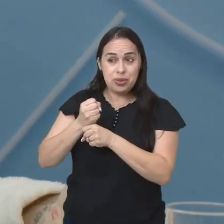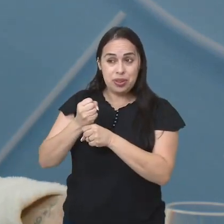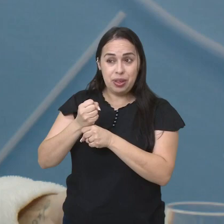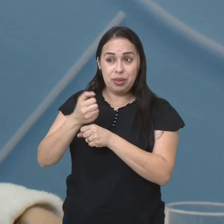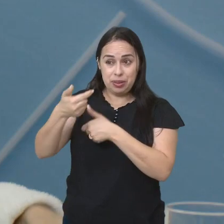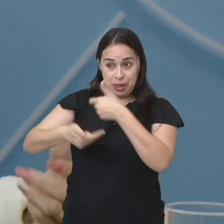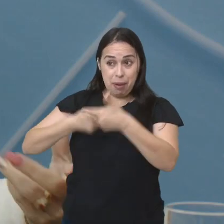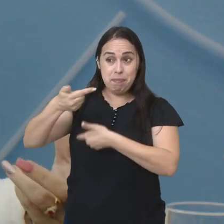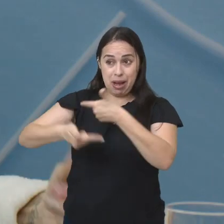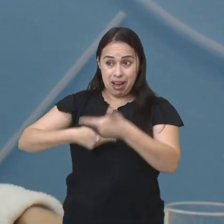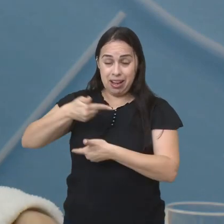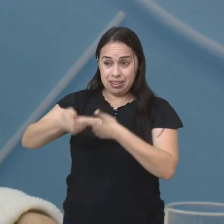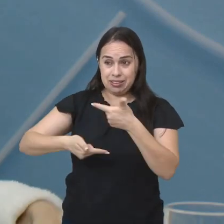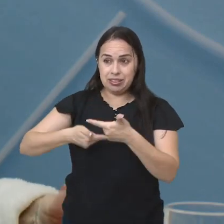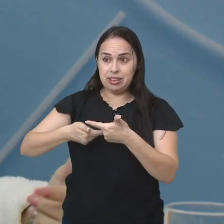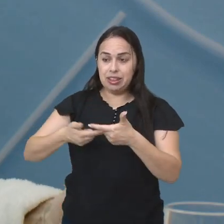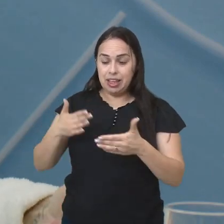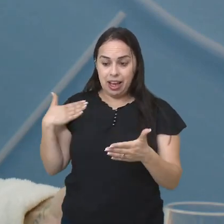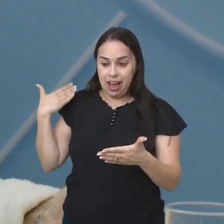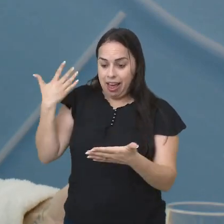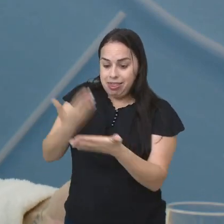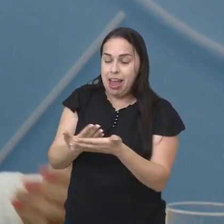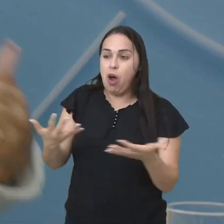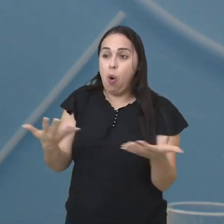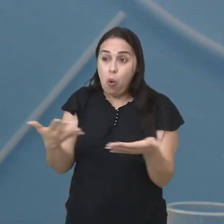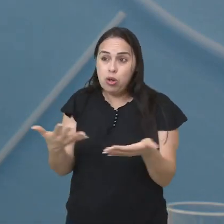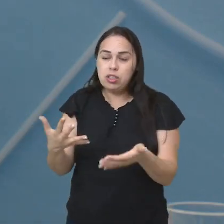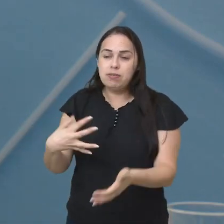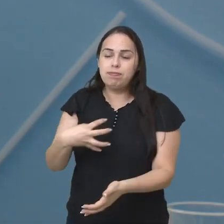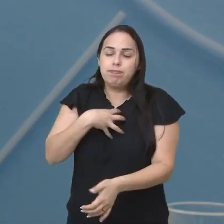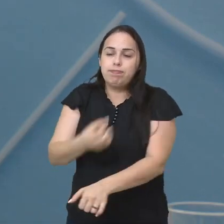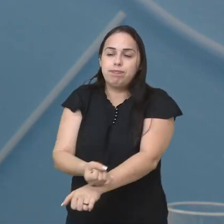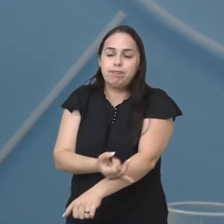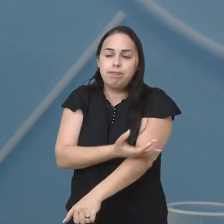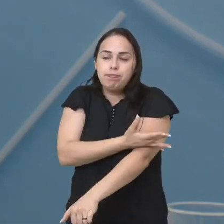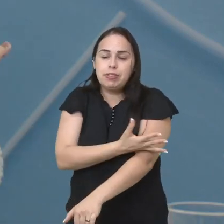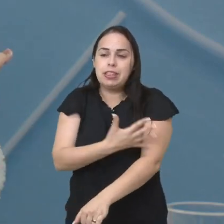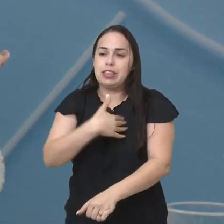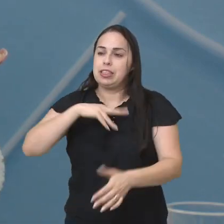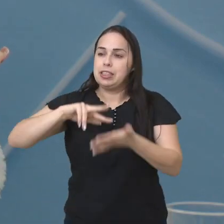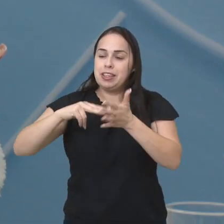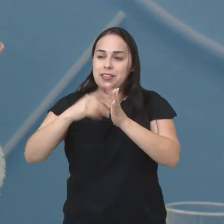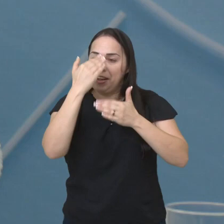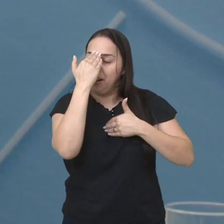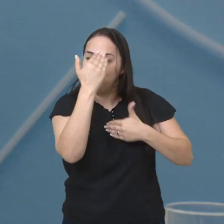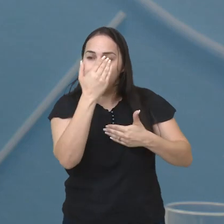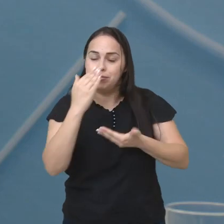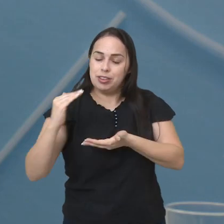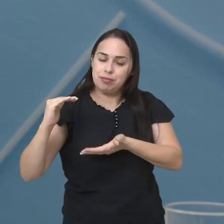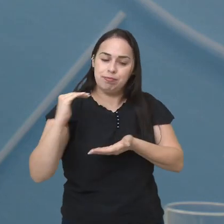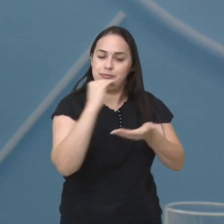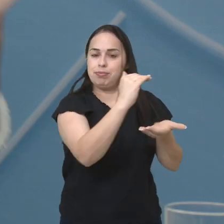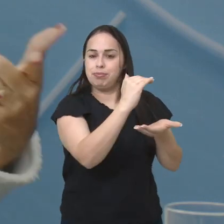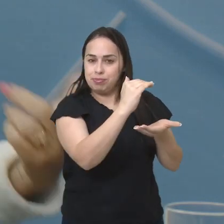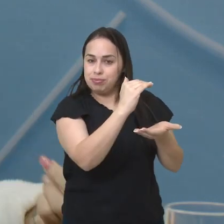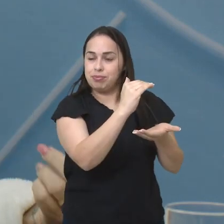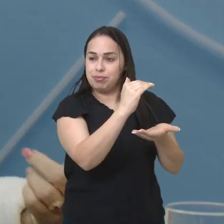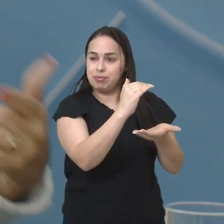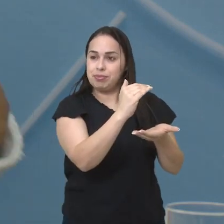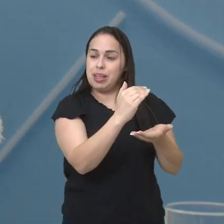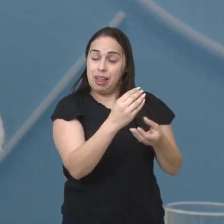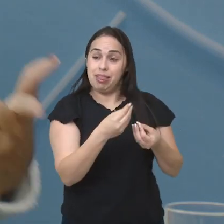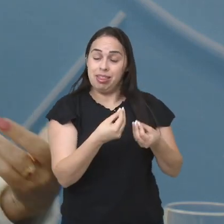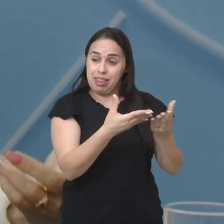linha de frente, e até hoje o sentimento de gratidão, de poder estar levando a